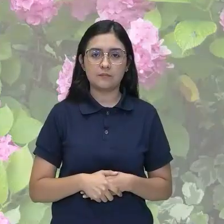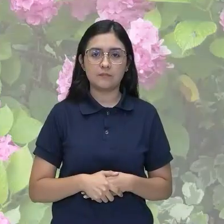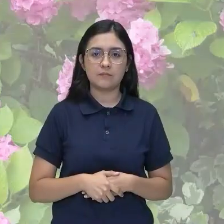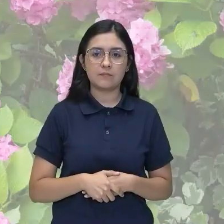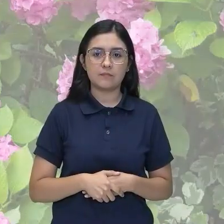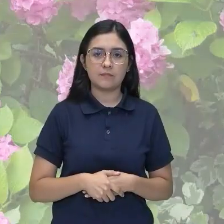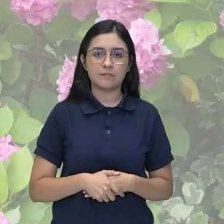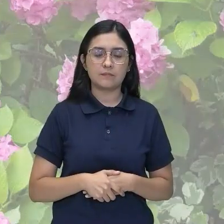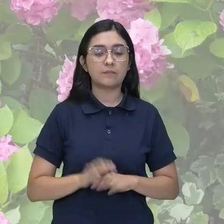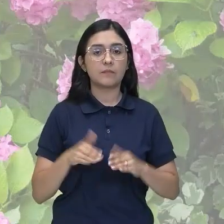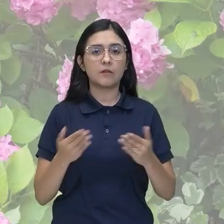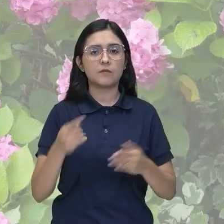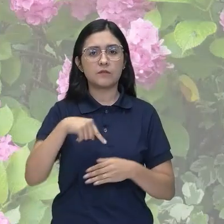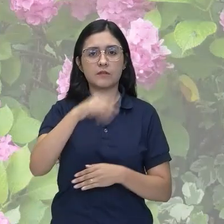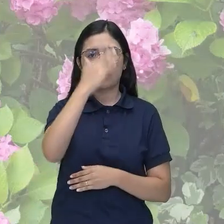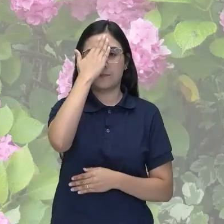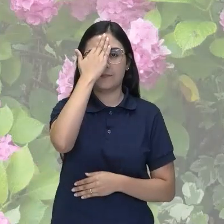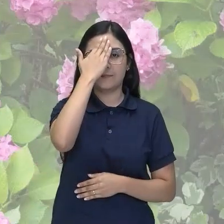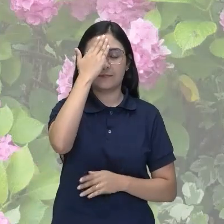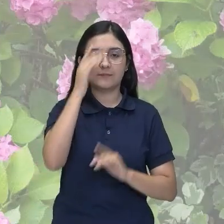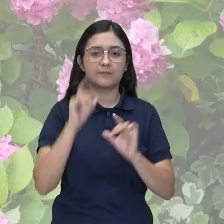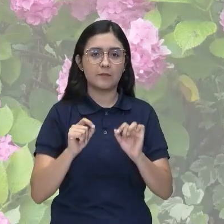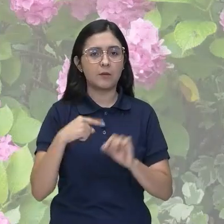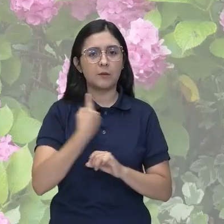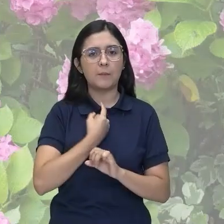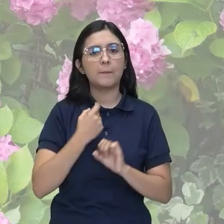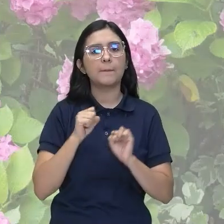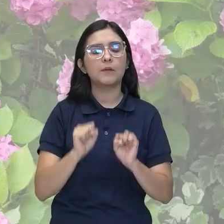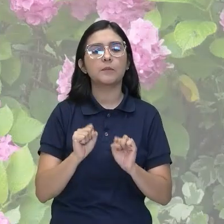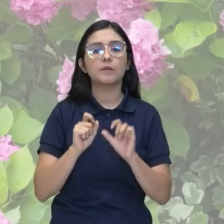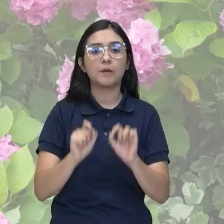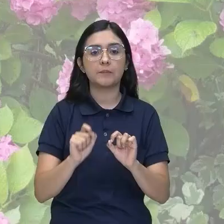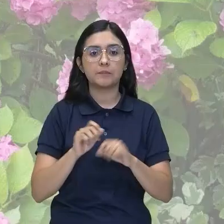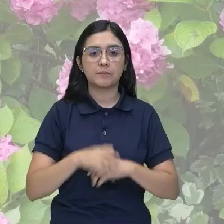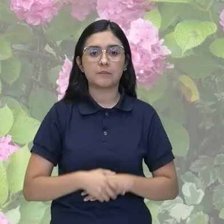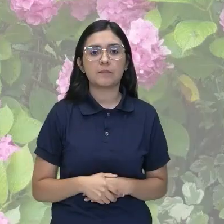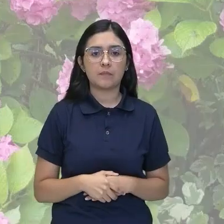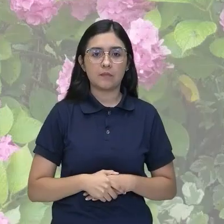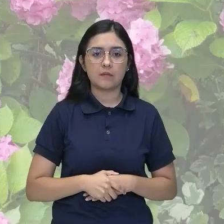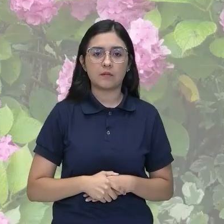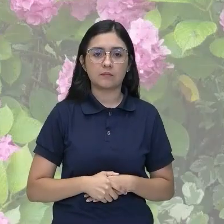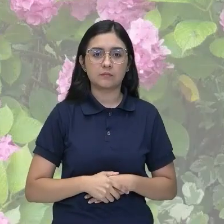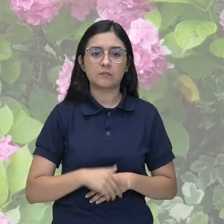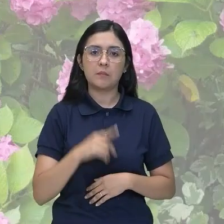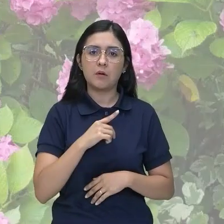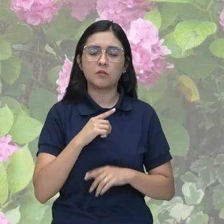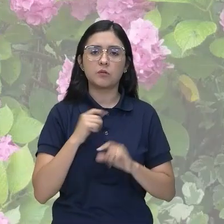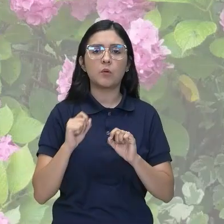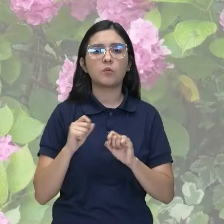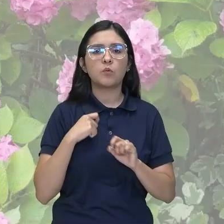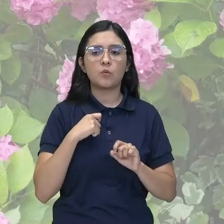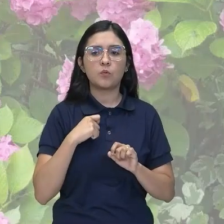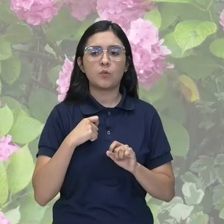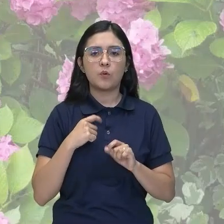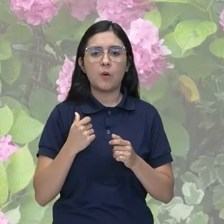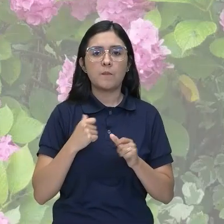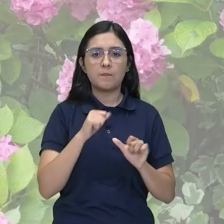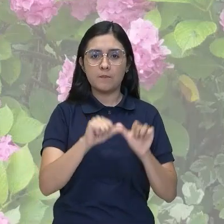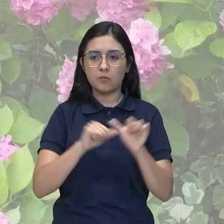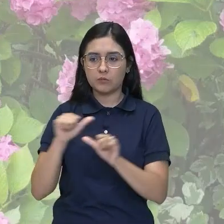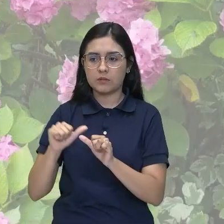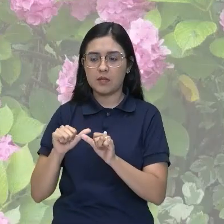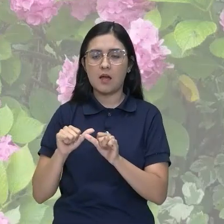Você sabia que podemos controlar a mudança de cor de